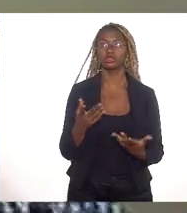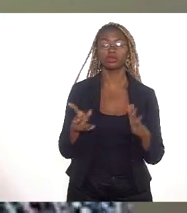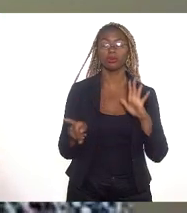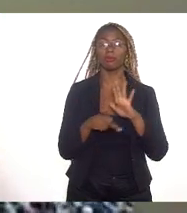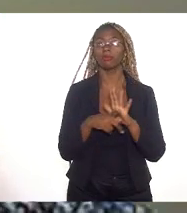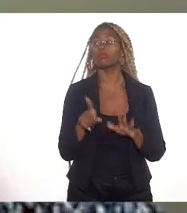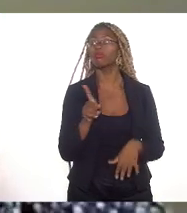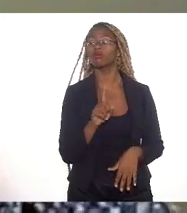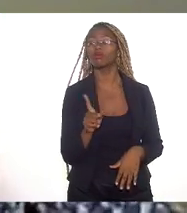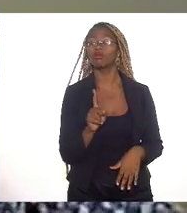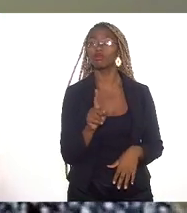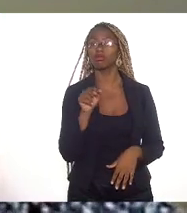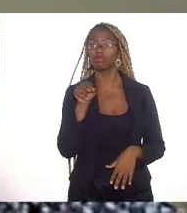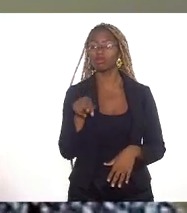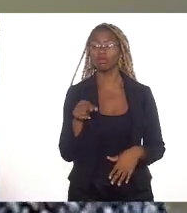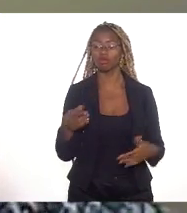parte